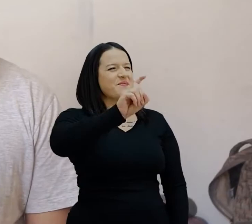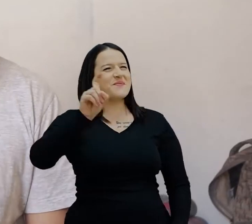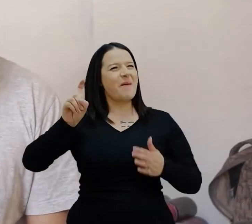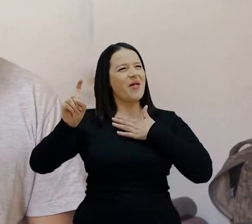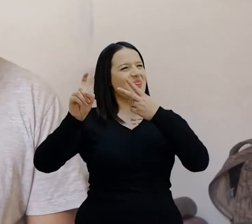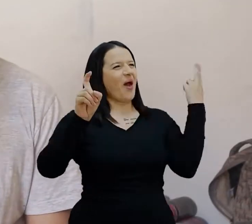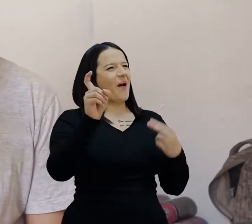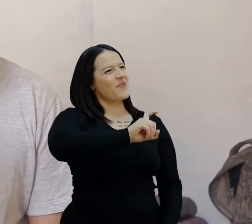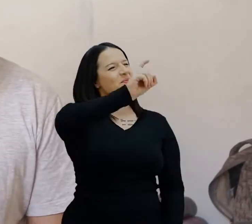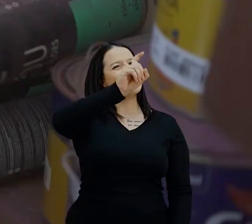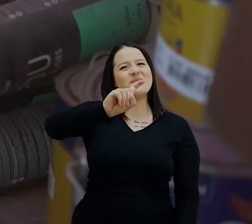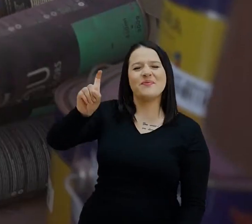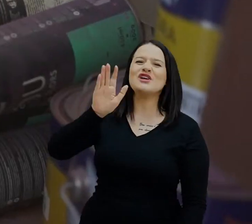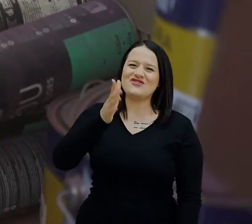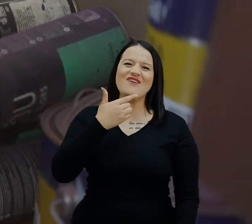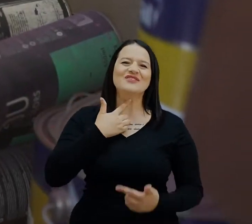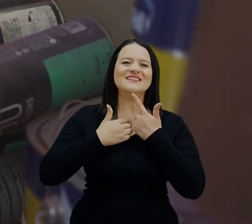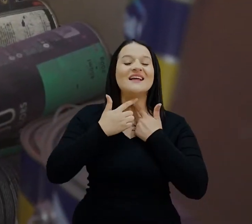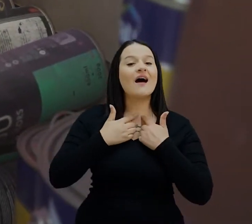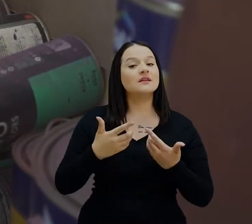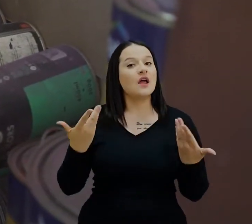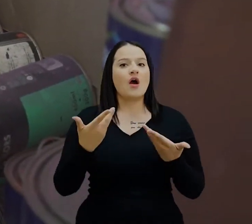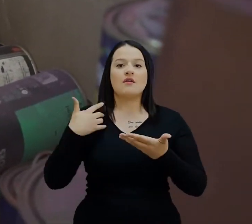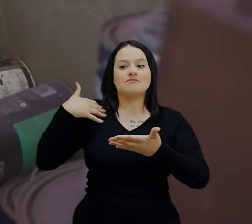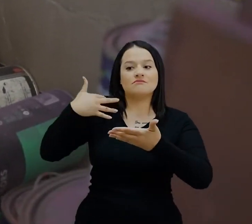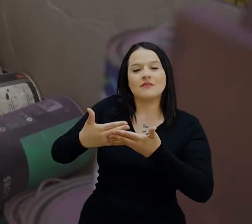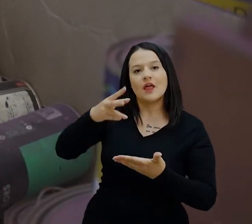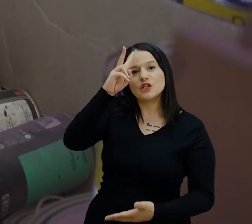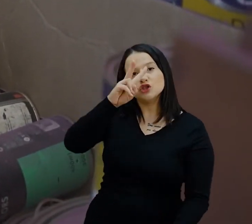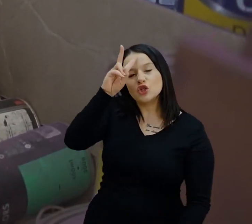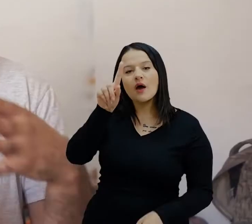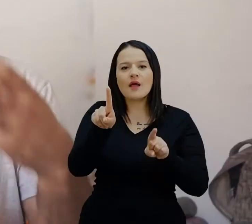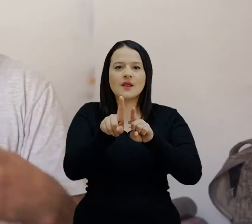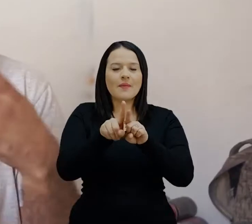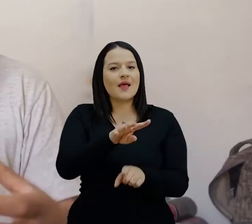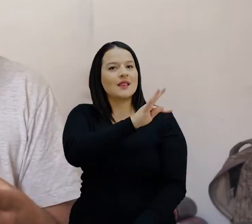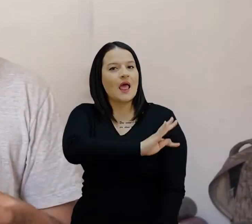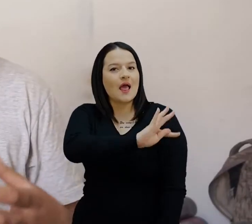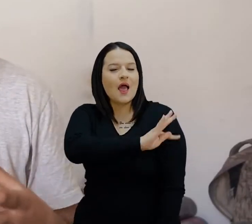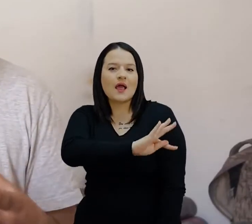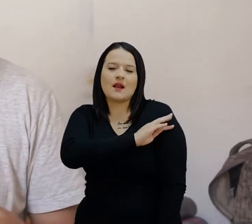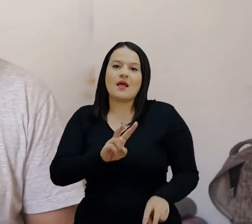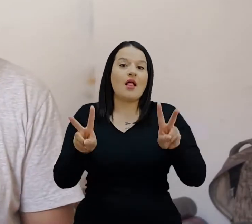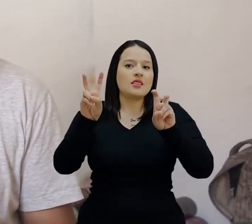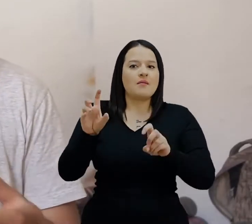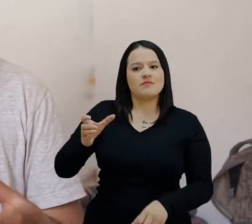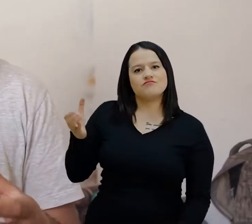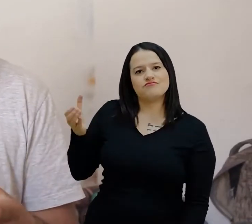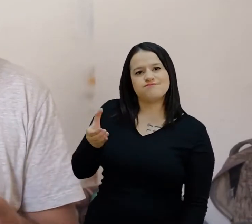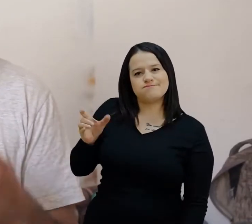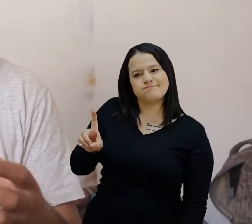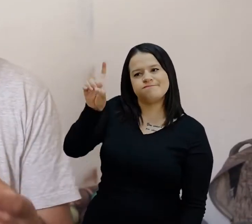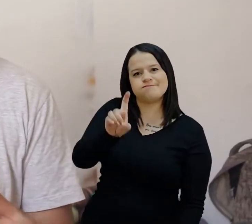um dia apertar uma lata de spray e sair marcando a cidade com seu nome. Eu pretendo trazer um pouco a história e também trazer um pouco de